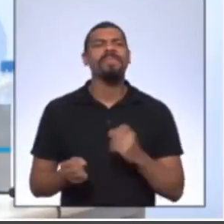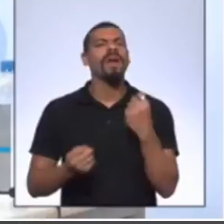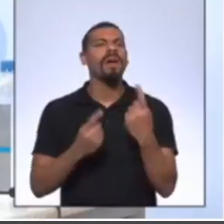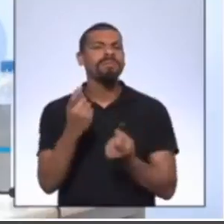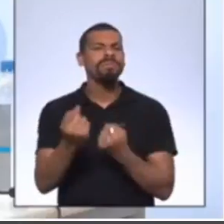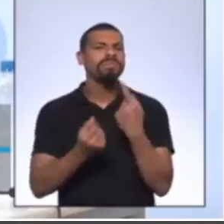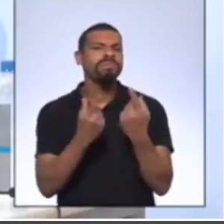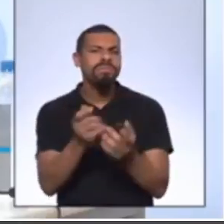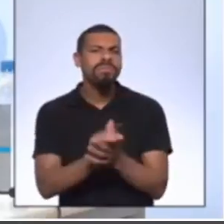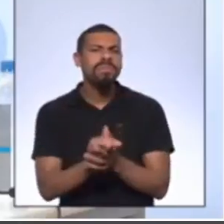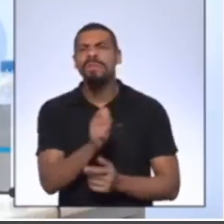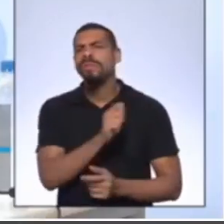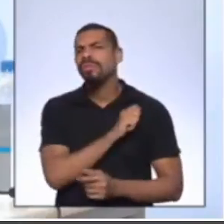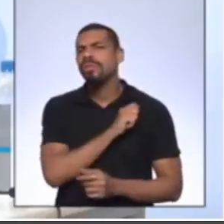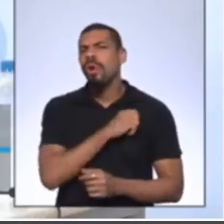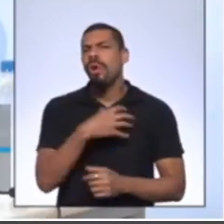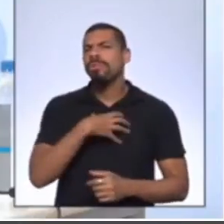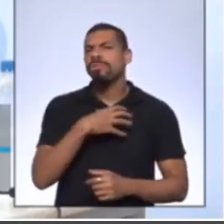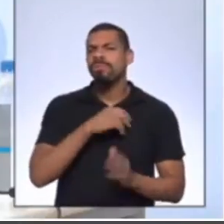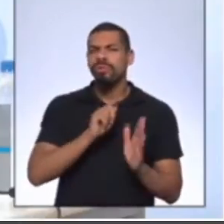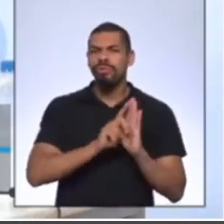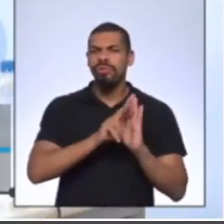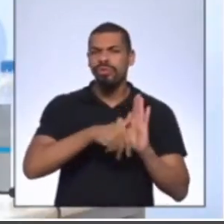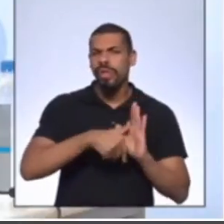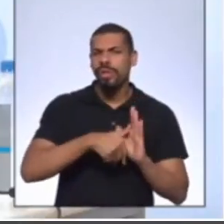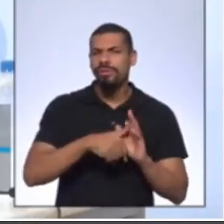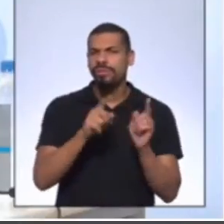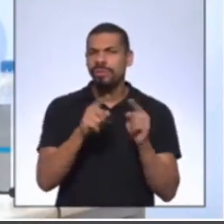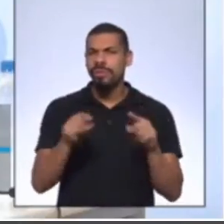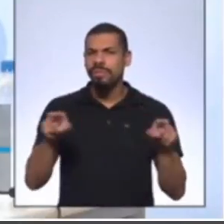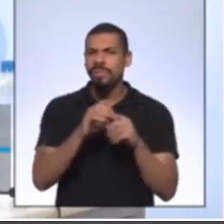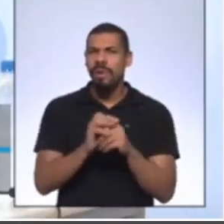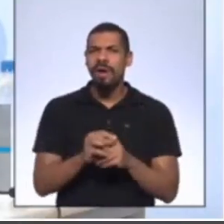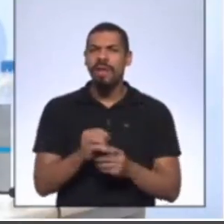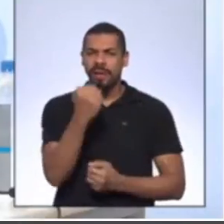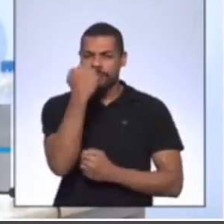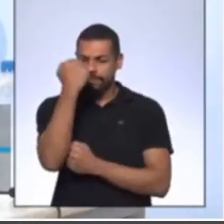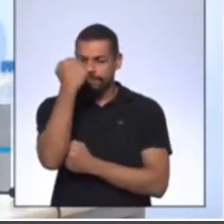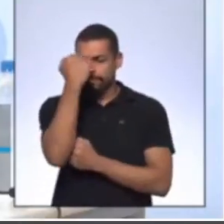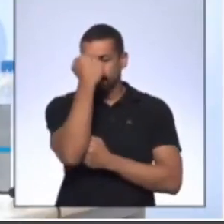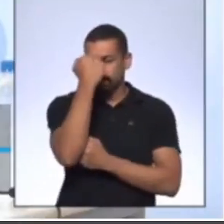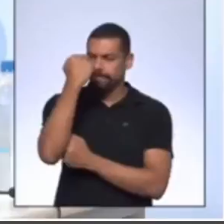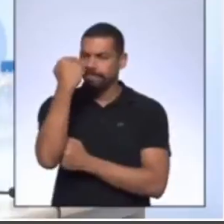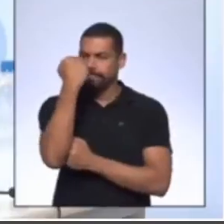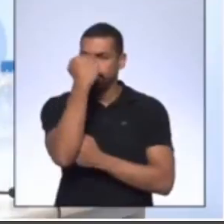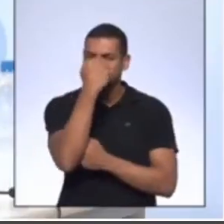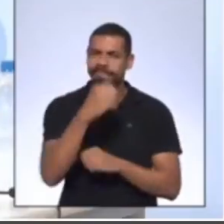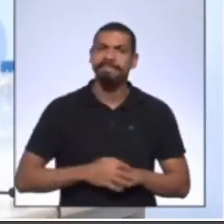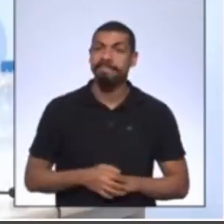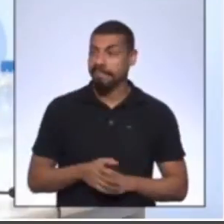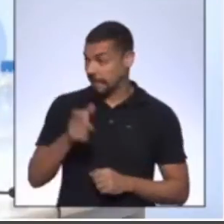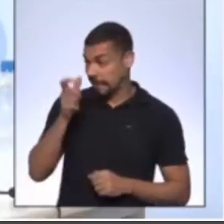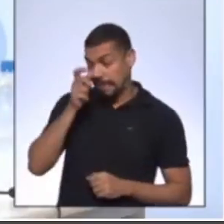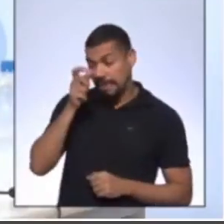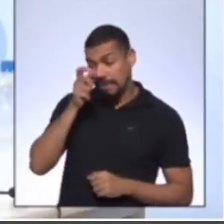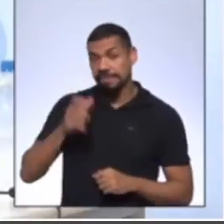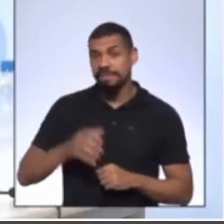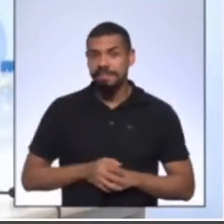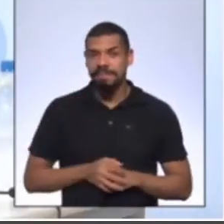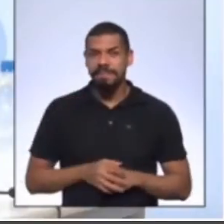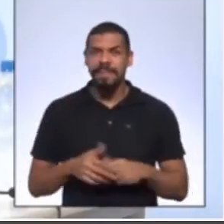mencionou aqui né o tipos de músicos gêneros musicais sertanejo e é interessante isso